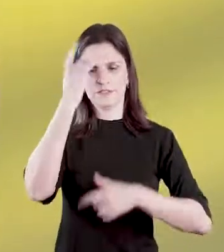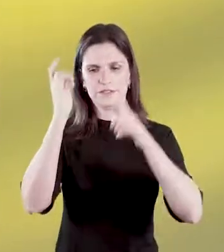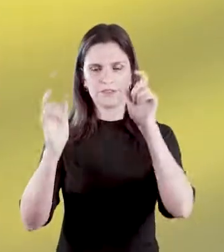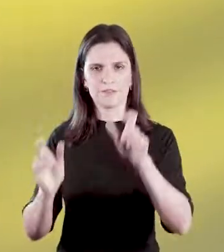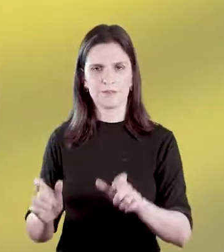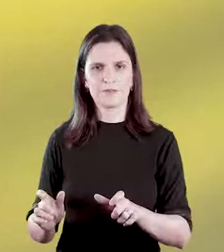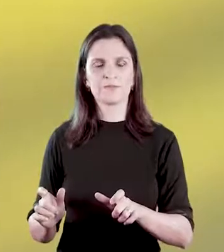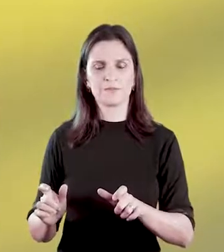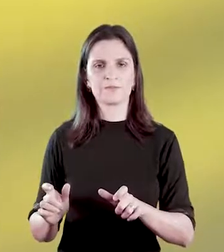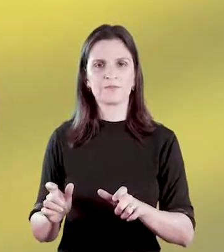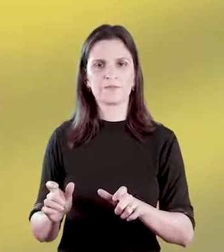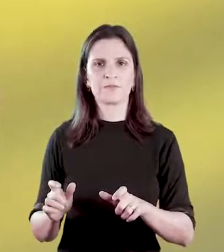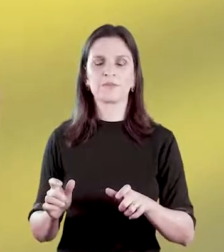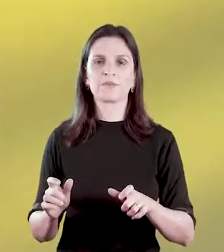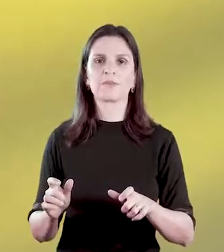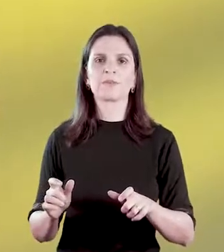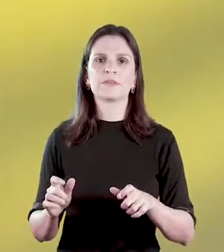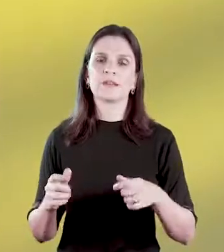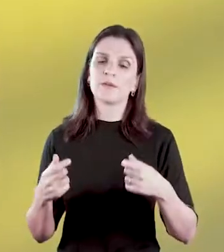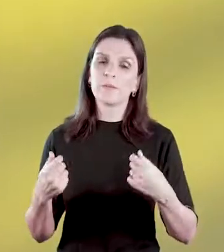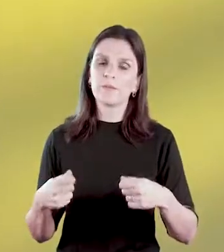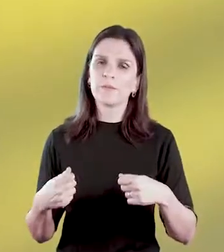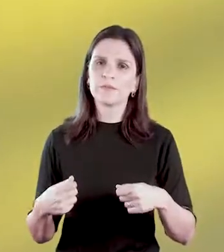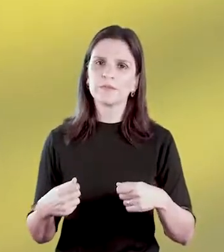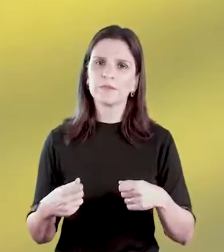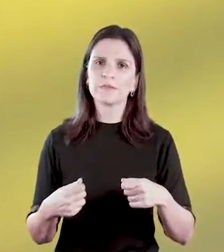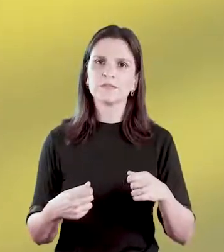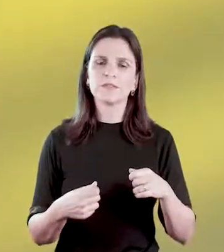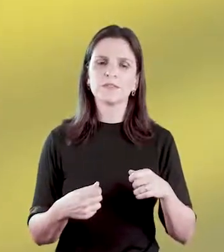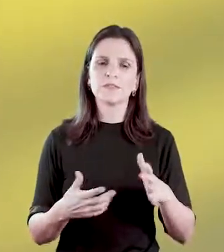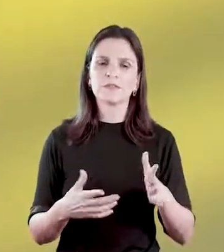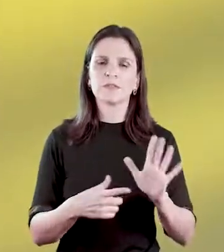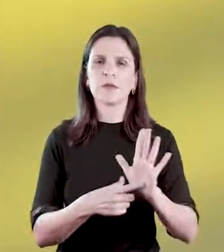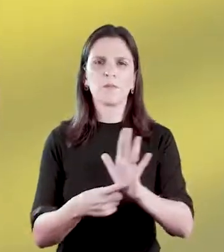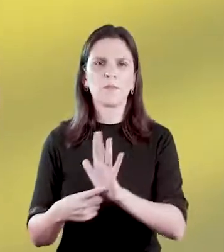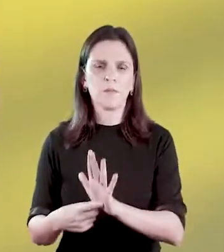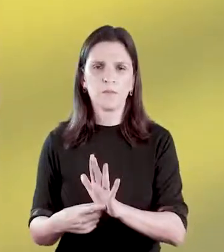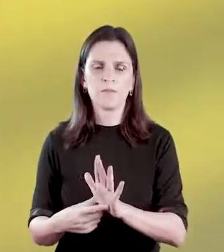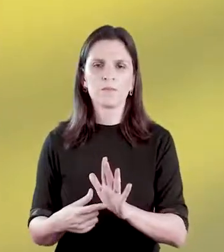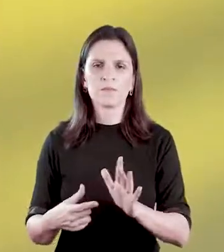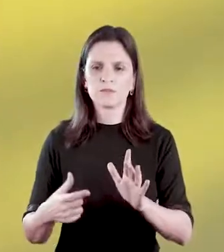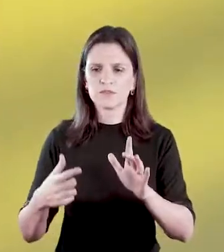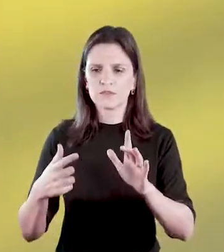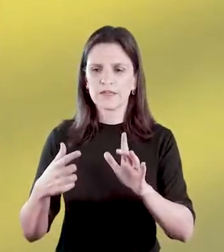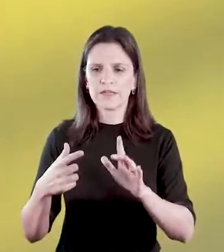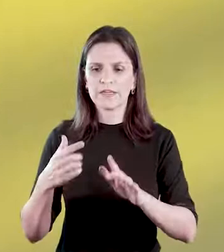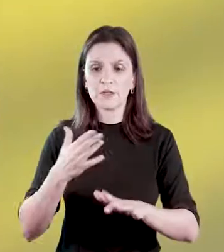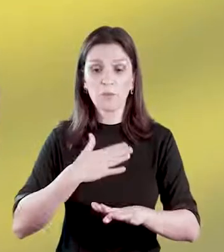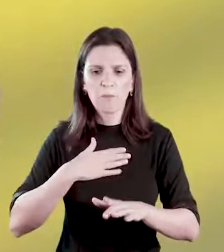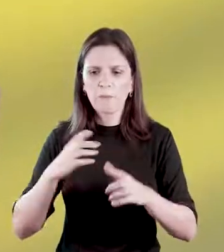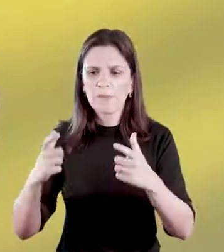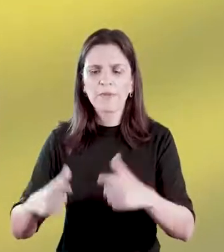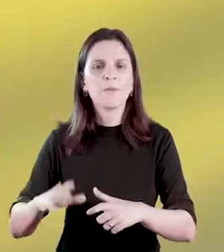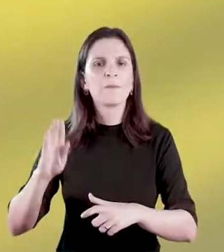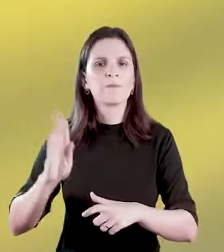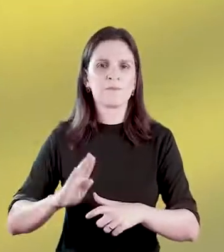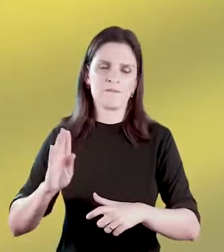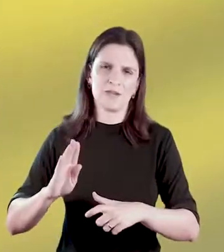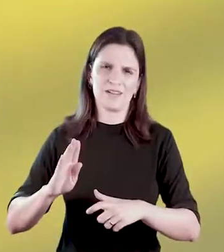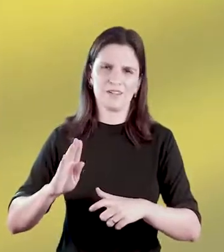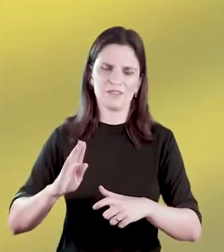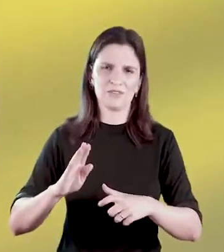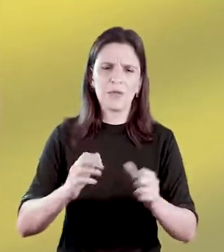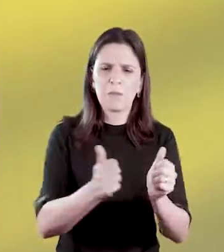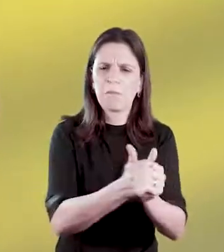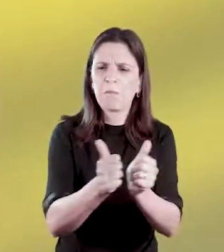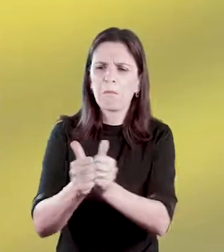é projeto é projetar tentar mostrar principalmente na região onde eu moro eu tô dizendo onde eu moro porque ali a